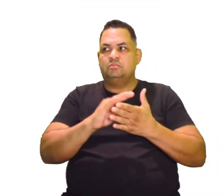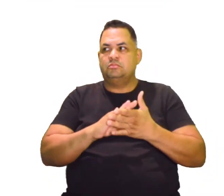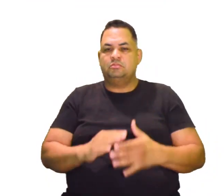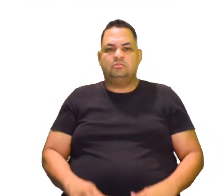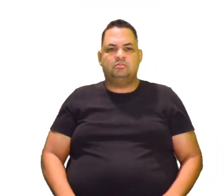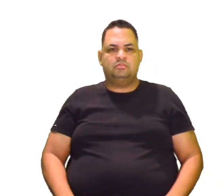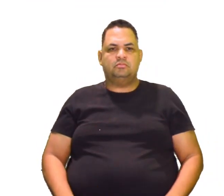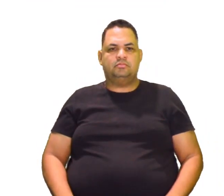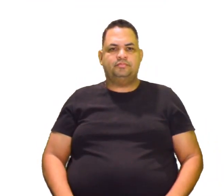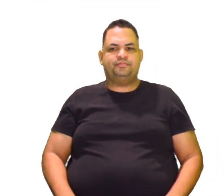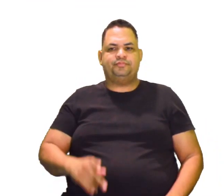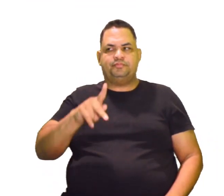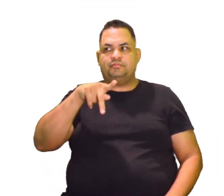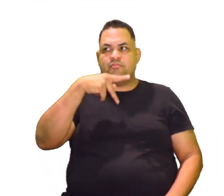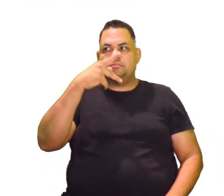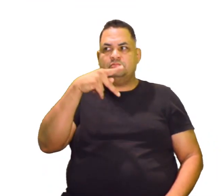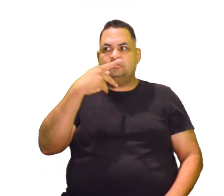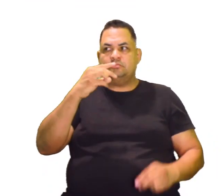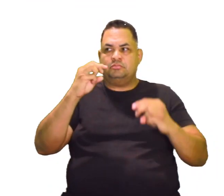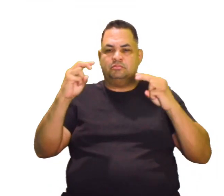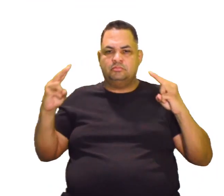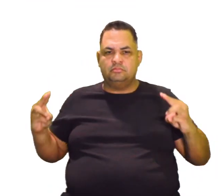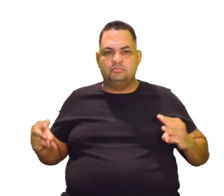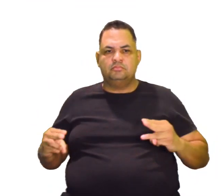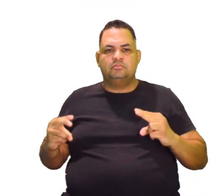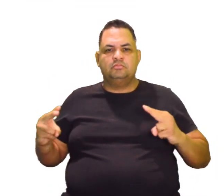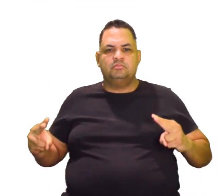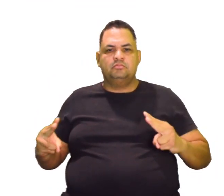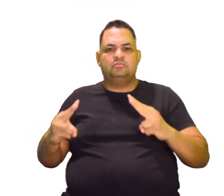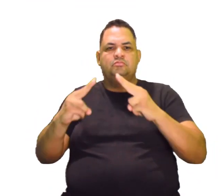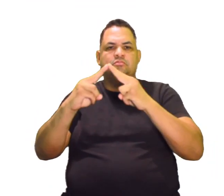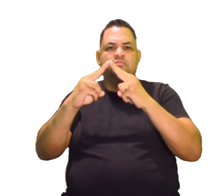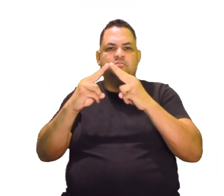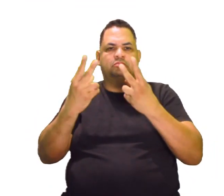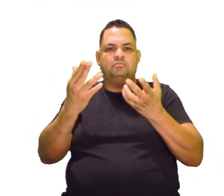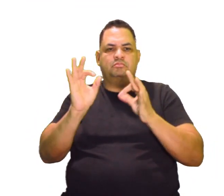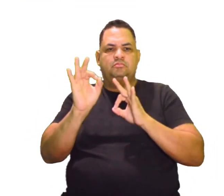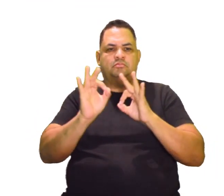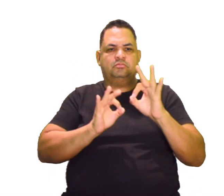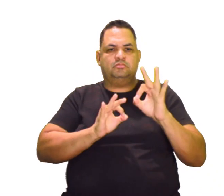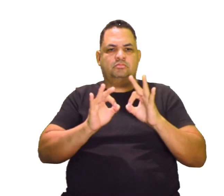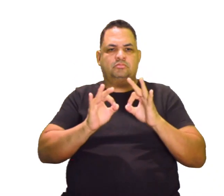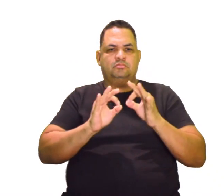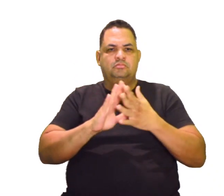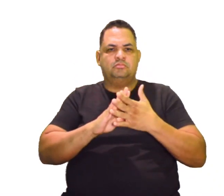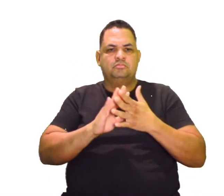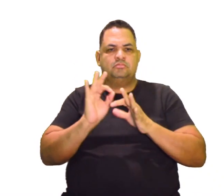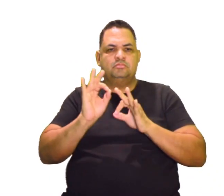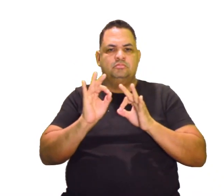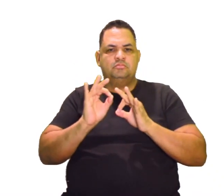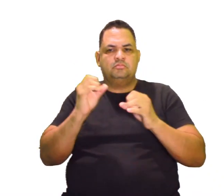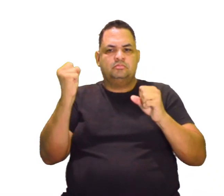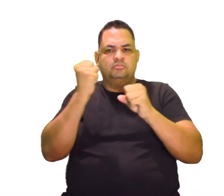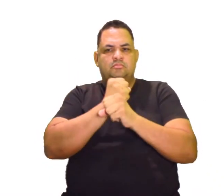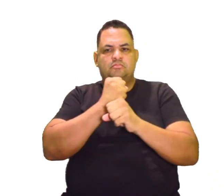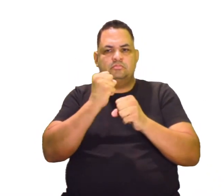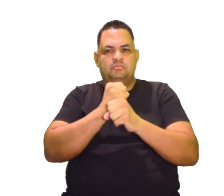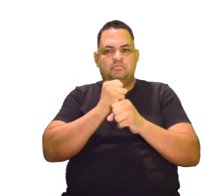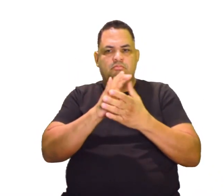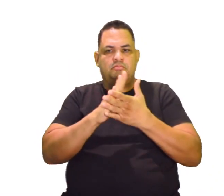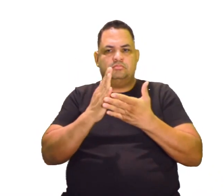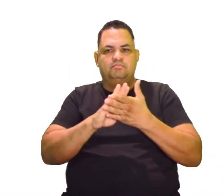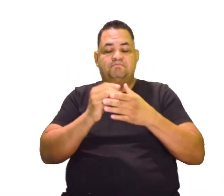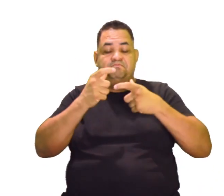Vamos então falar sobre as pirâmides, né? Essas construções geniosas, né? Grandiosas,